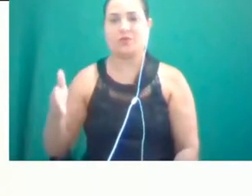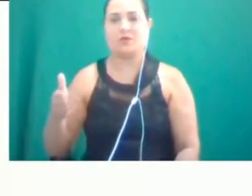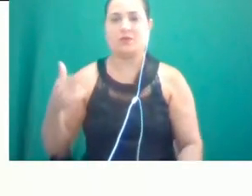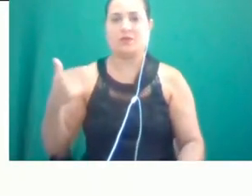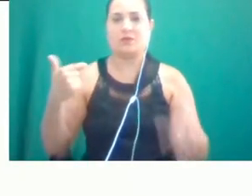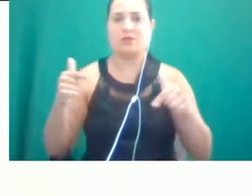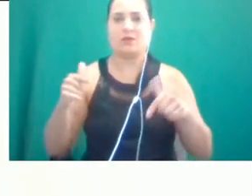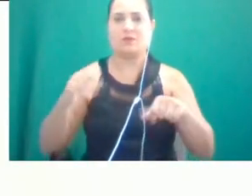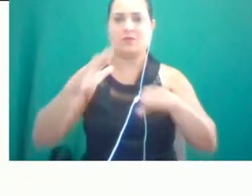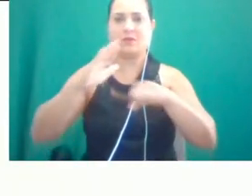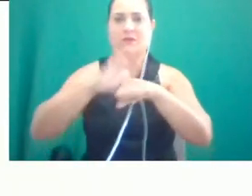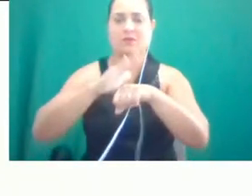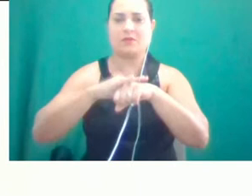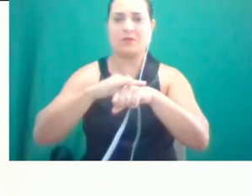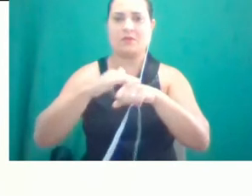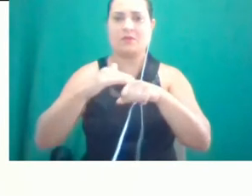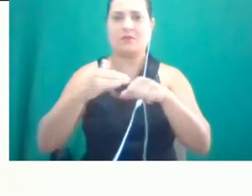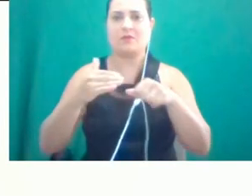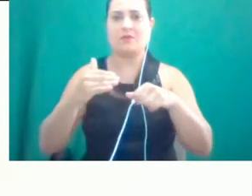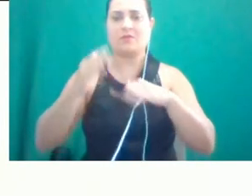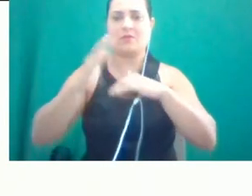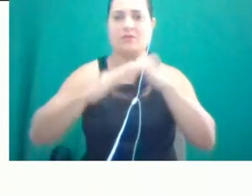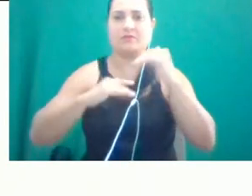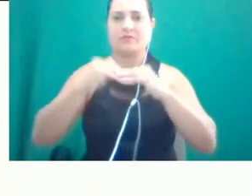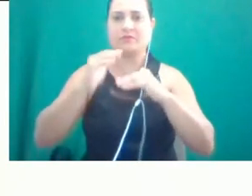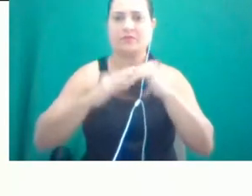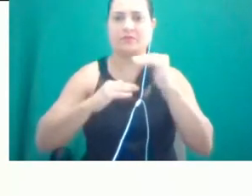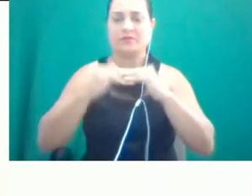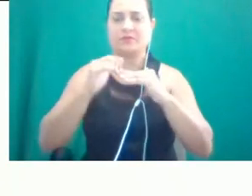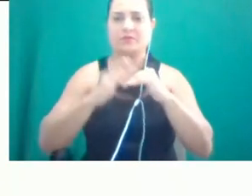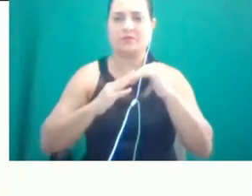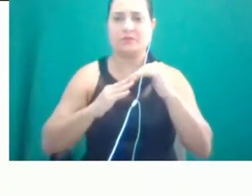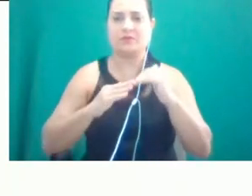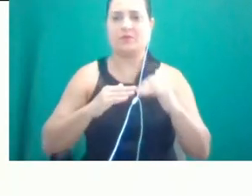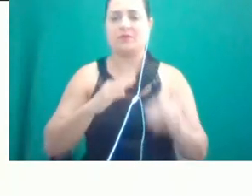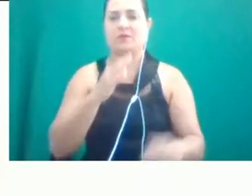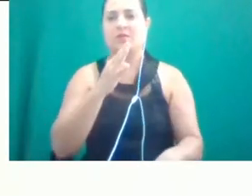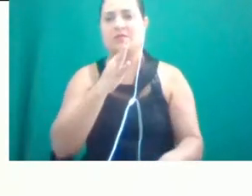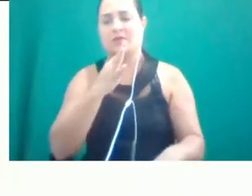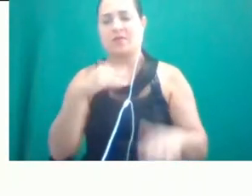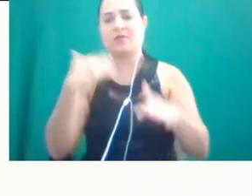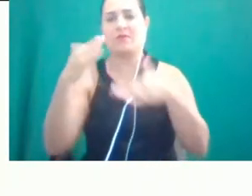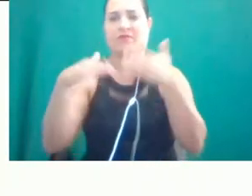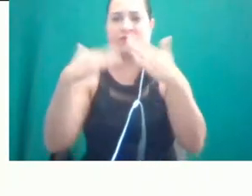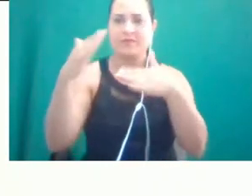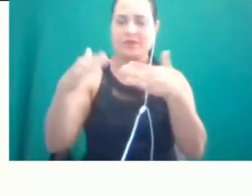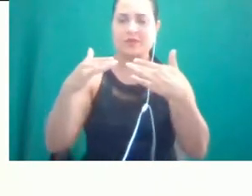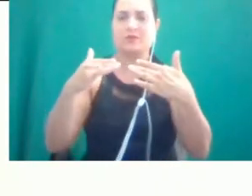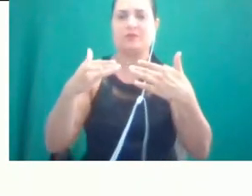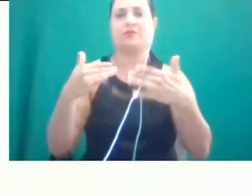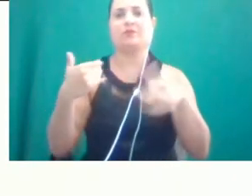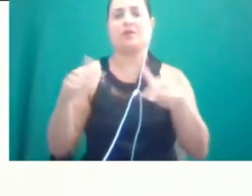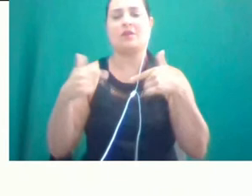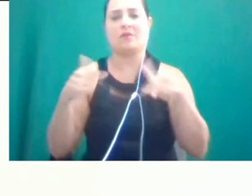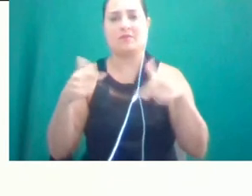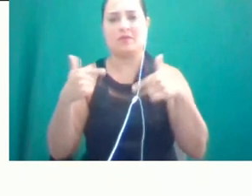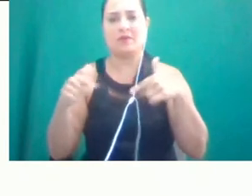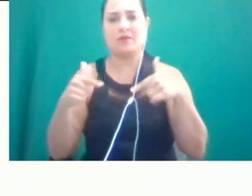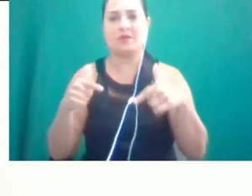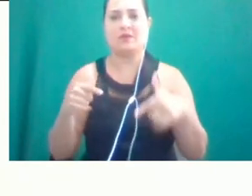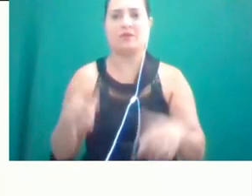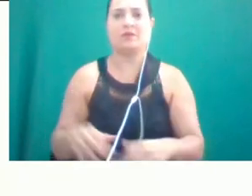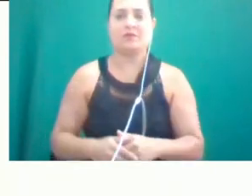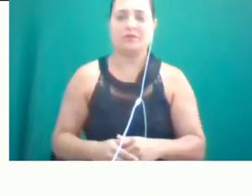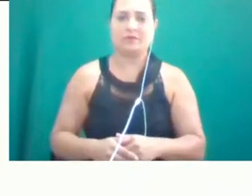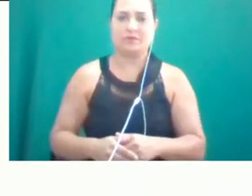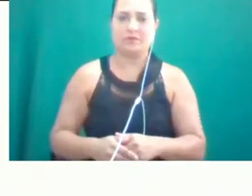Juro e prometo, pela minha fé e pela minha honra, dedicar meu empenho no exercício de